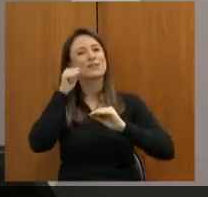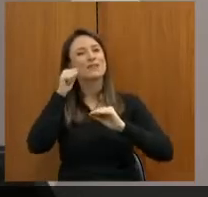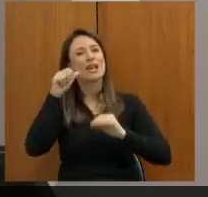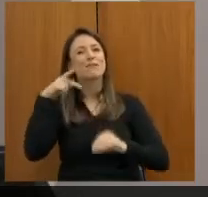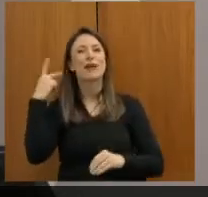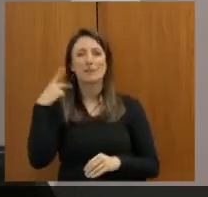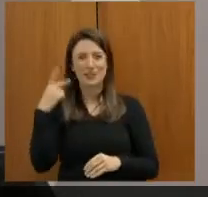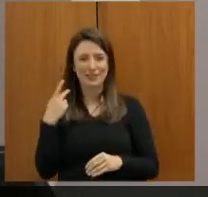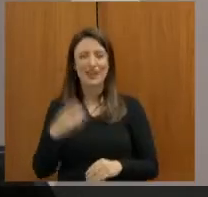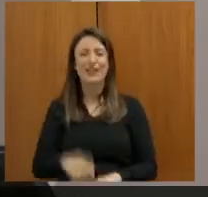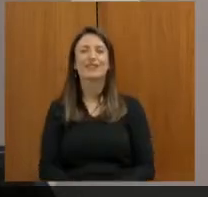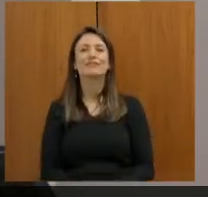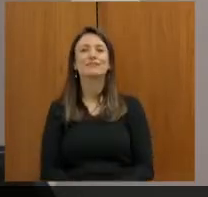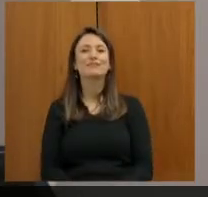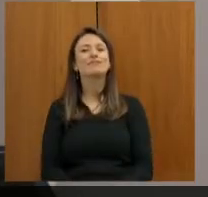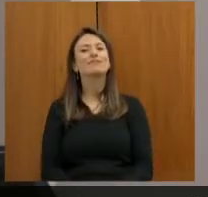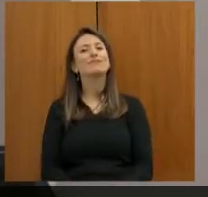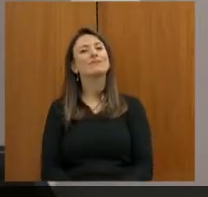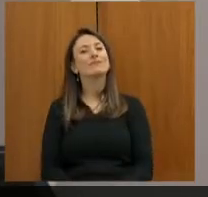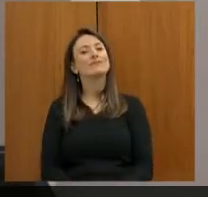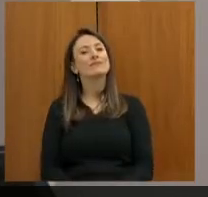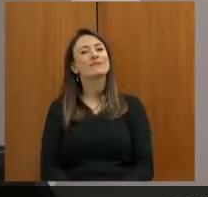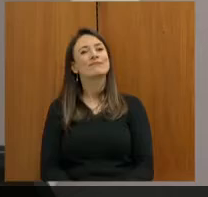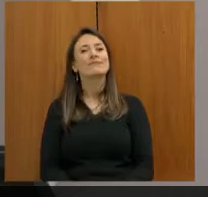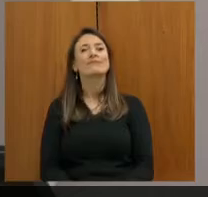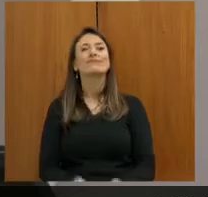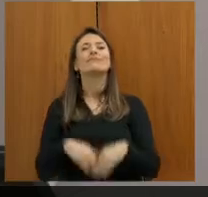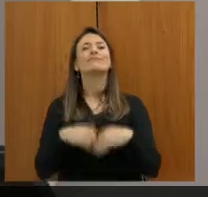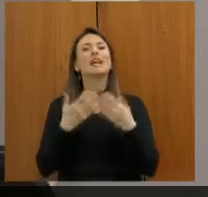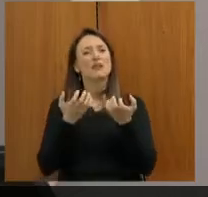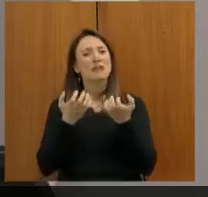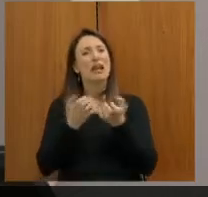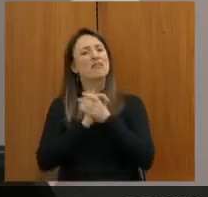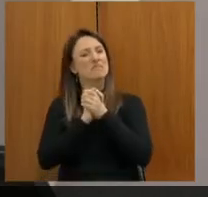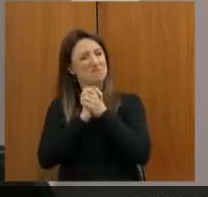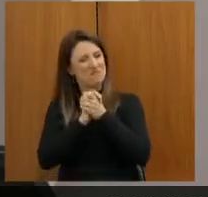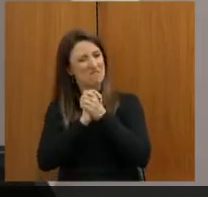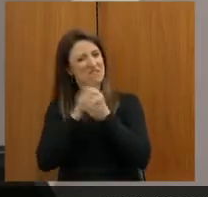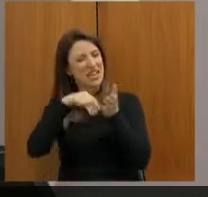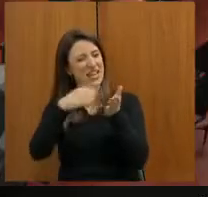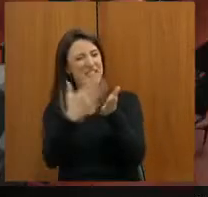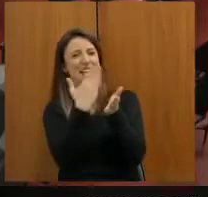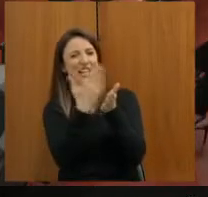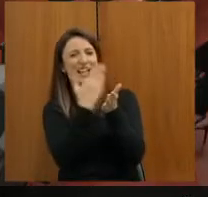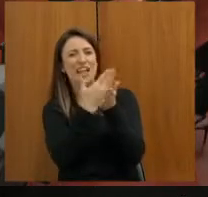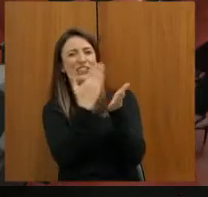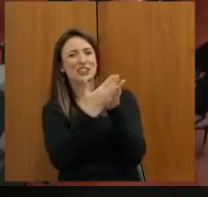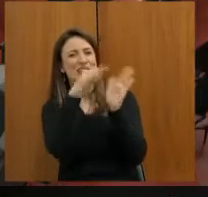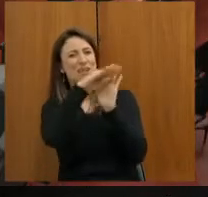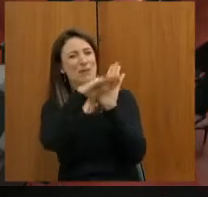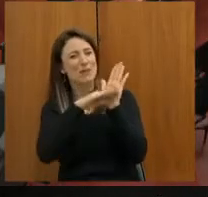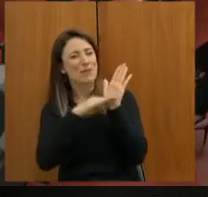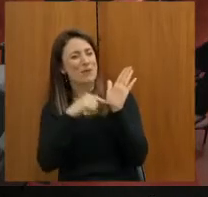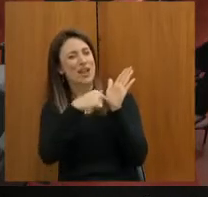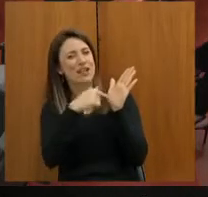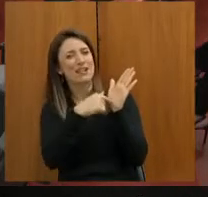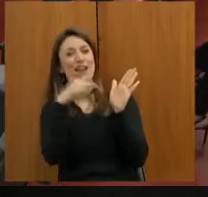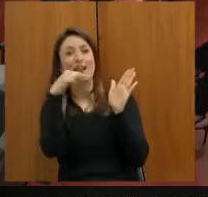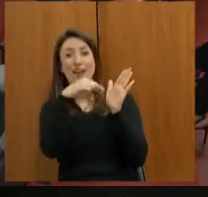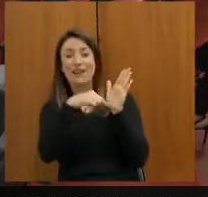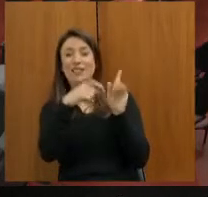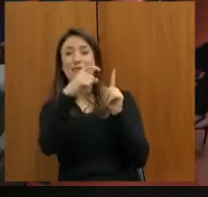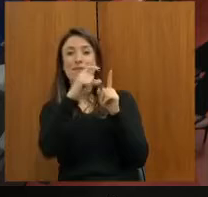e eu quero fazer um elogio a cartilha que aqui recebi essa palavra eu não